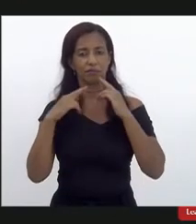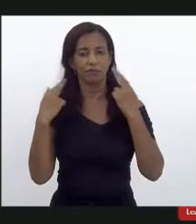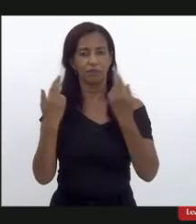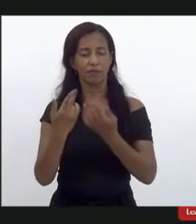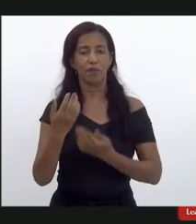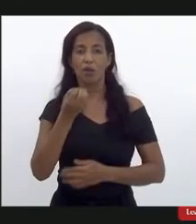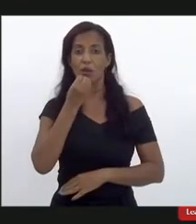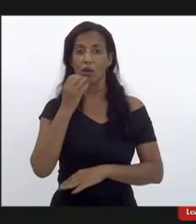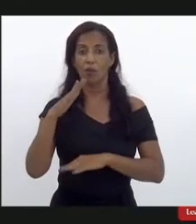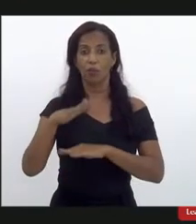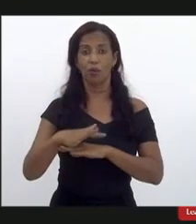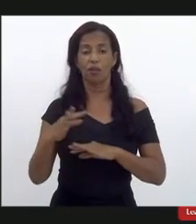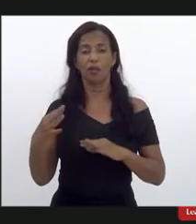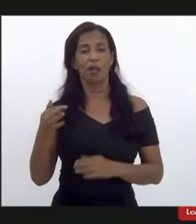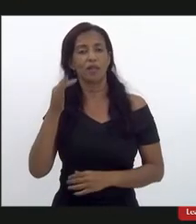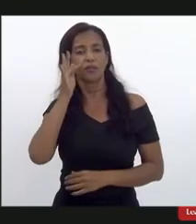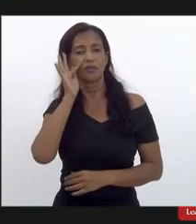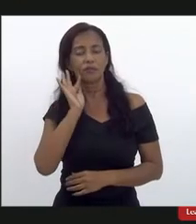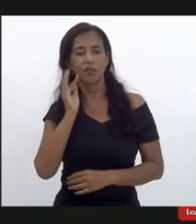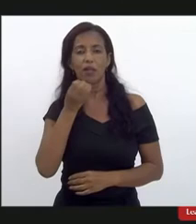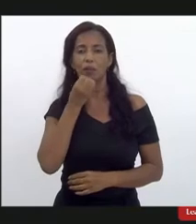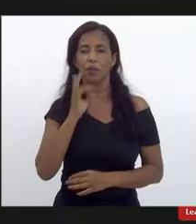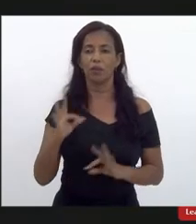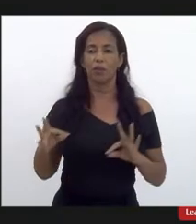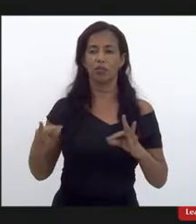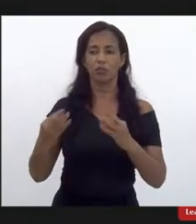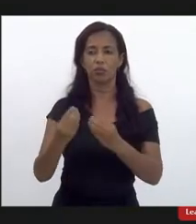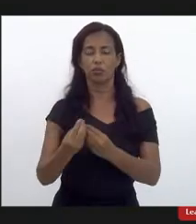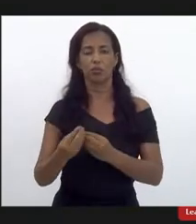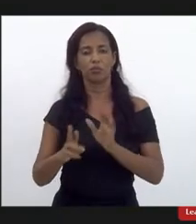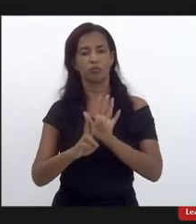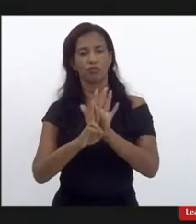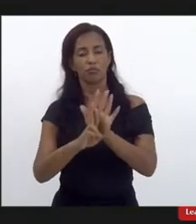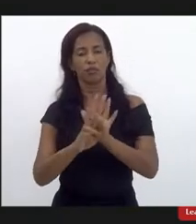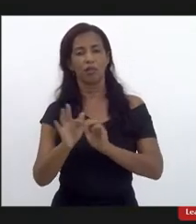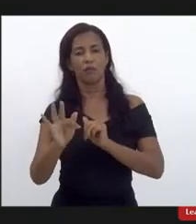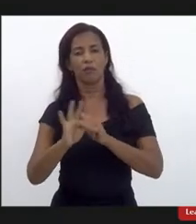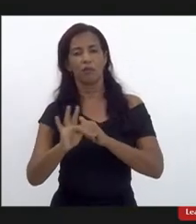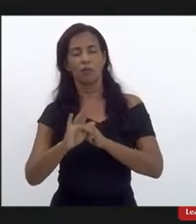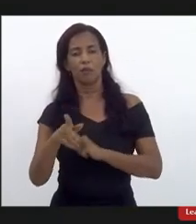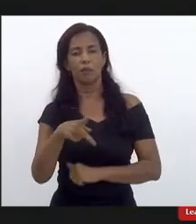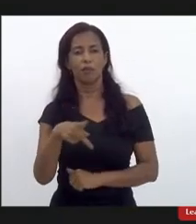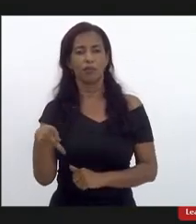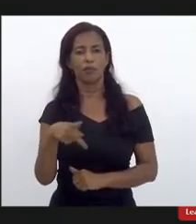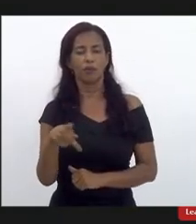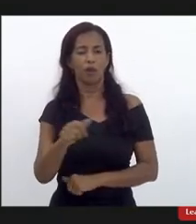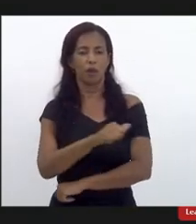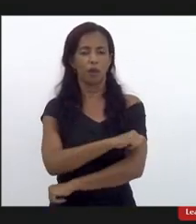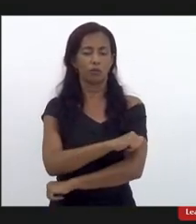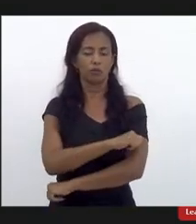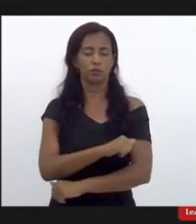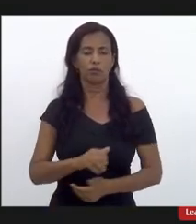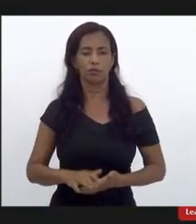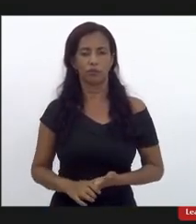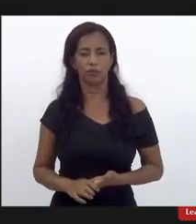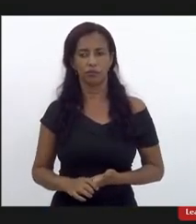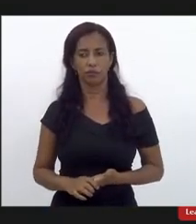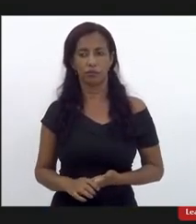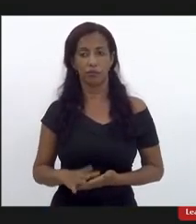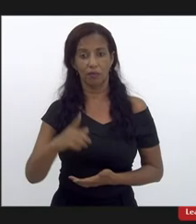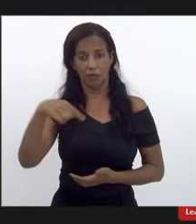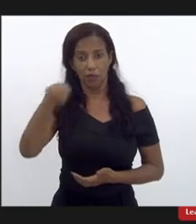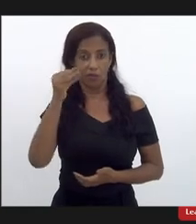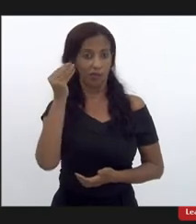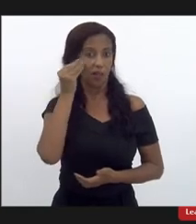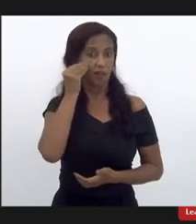tarde, Flávio. Boa tarde para todas e todos. Representantes da FITEC, professores, alunos, aos que assistem